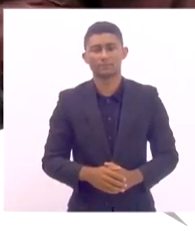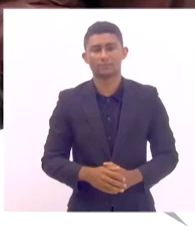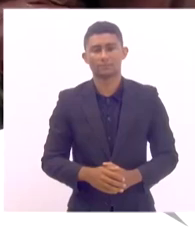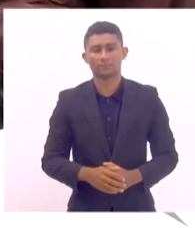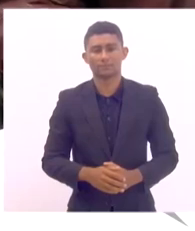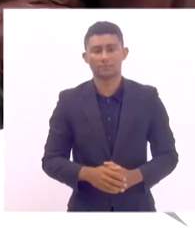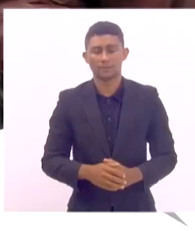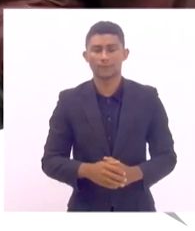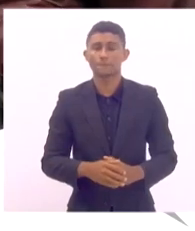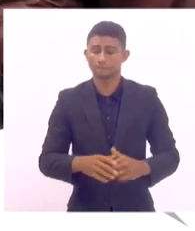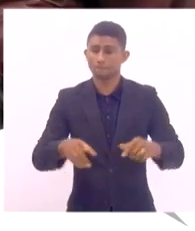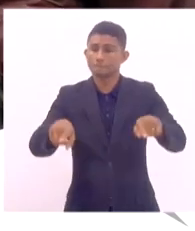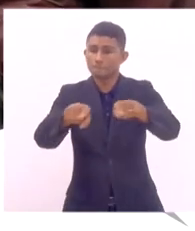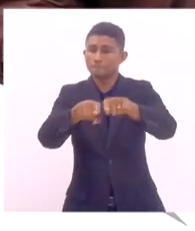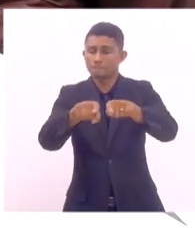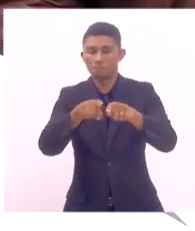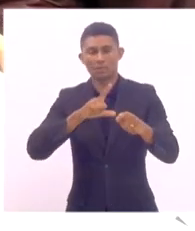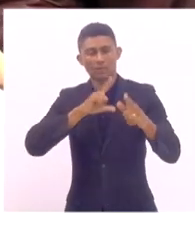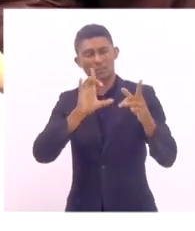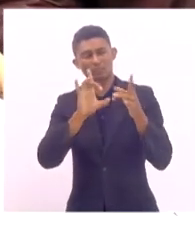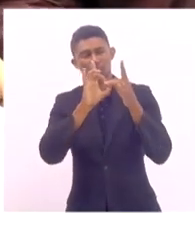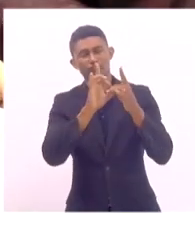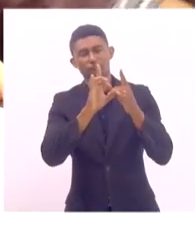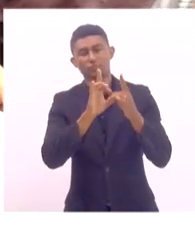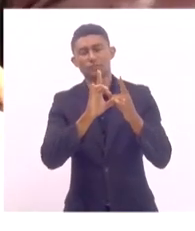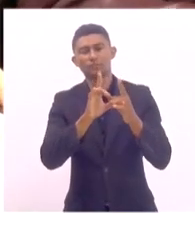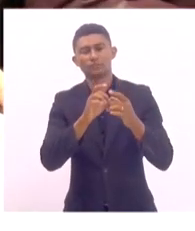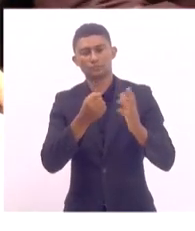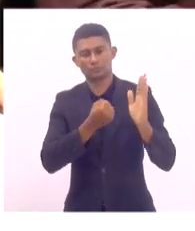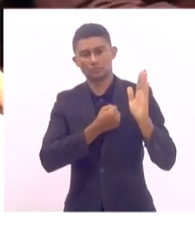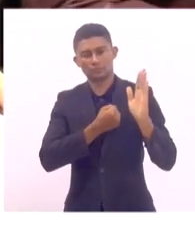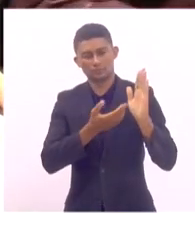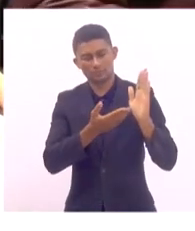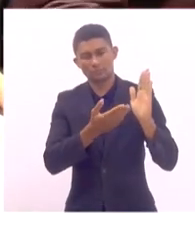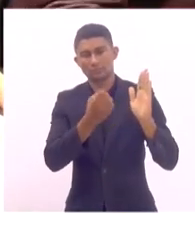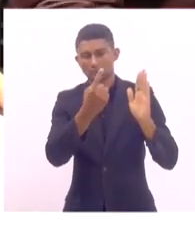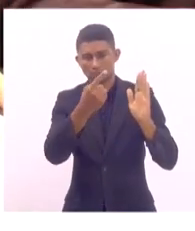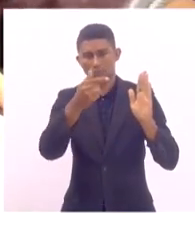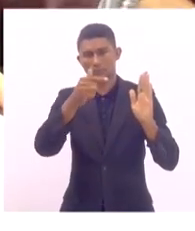E ainda tem aí um convênio 179